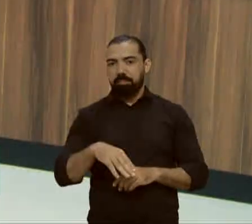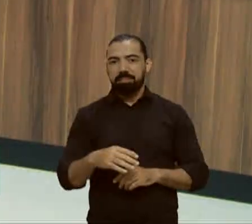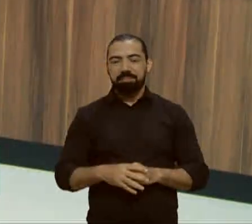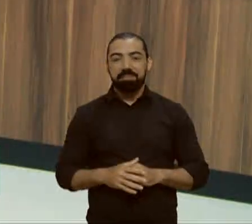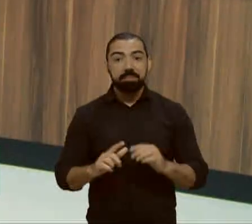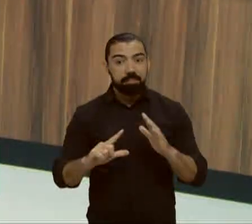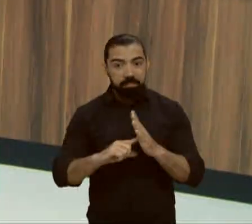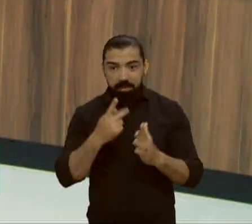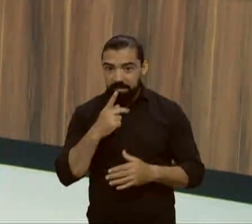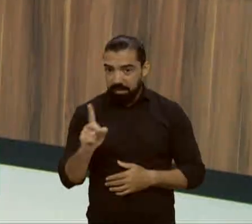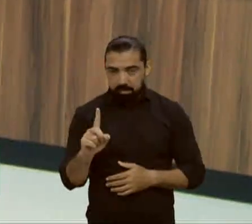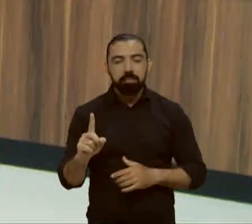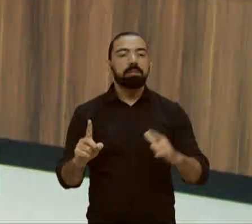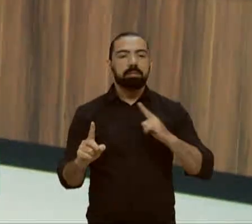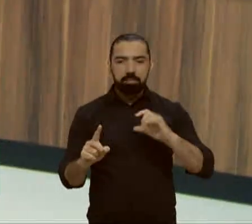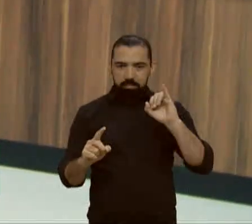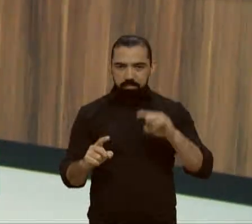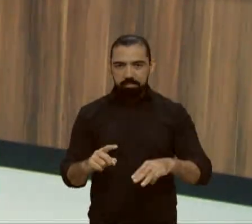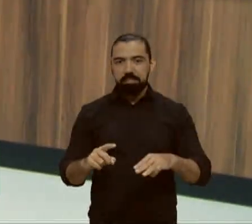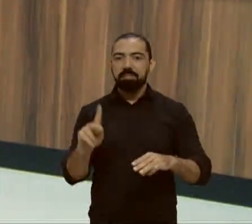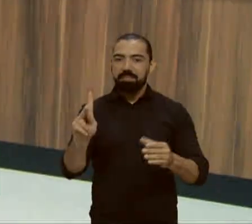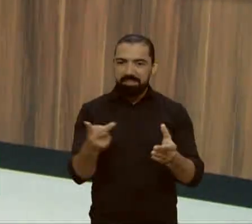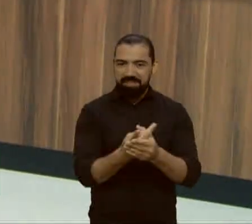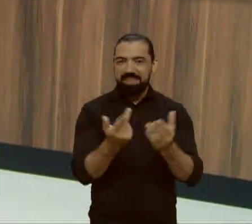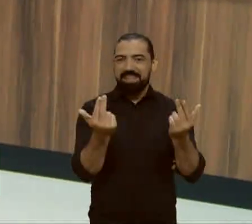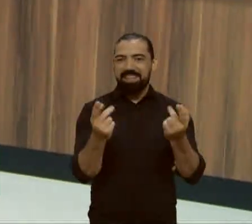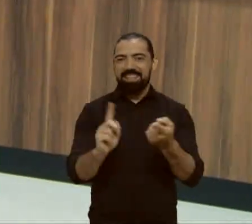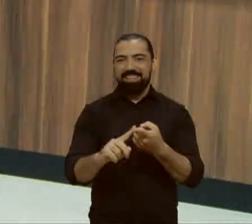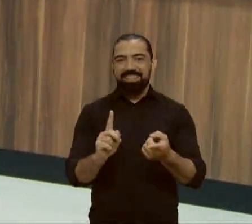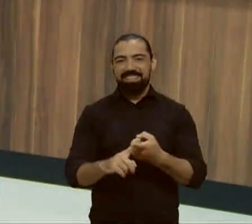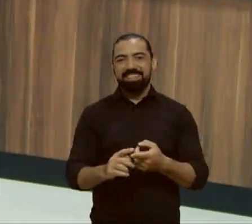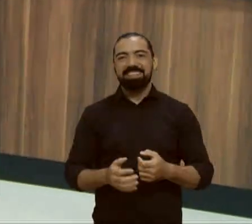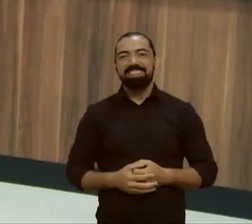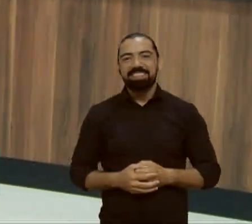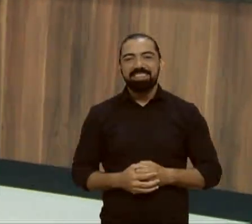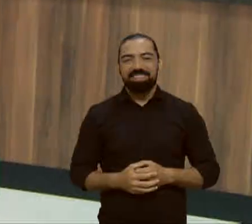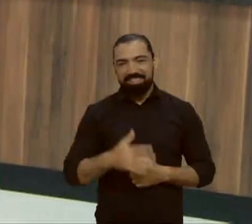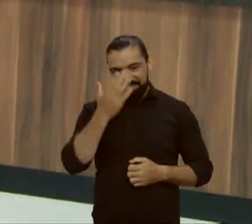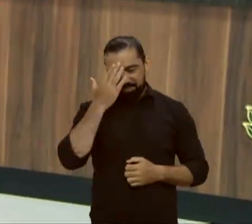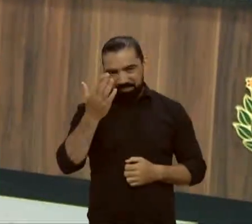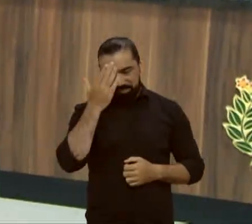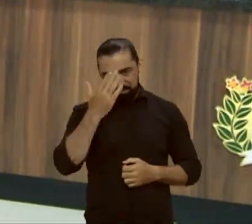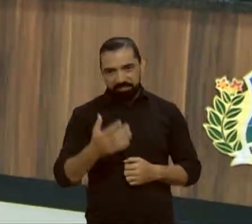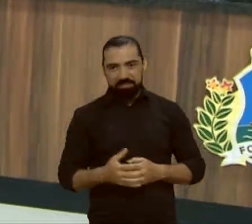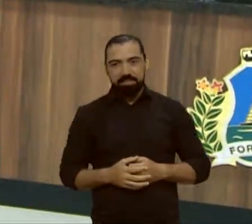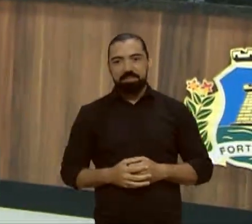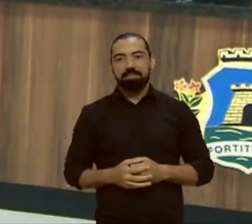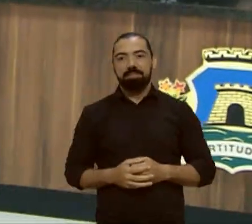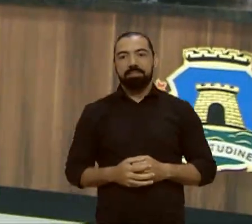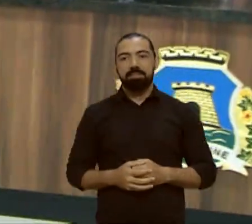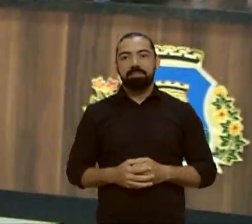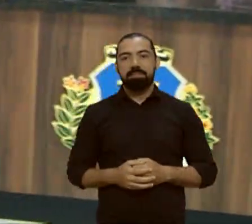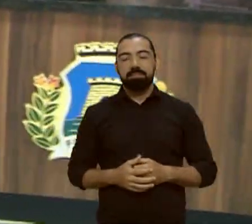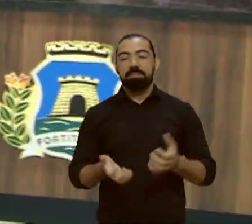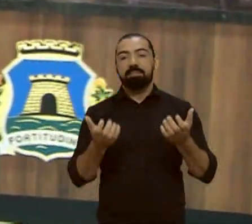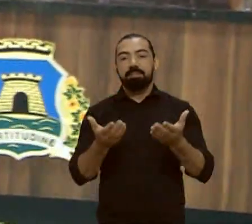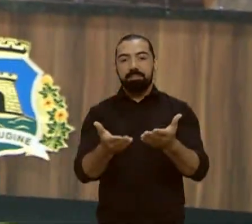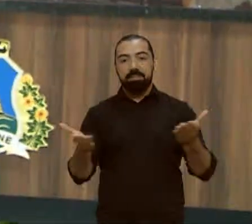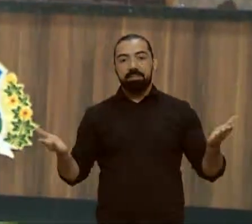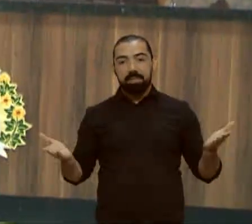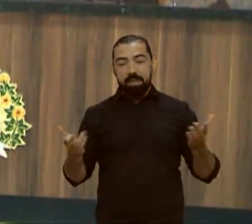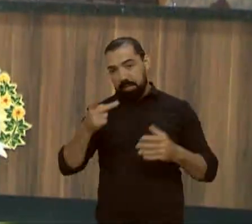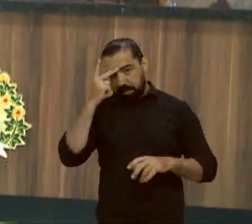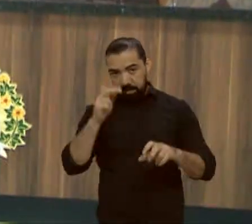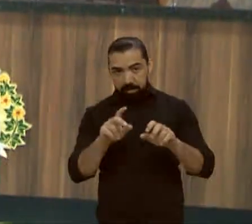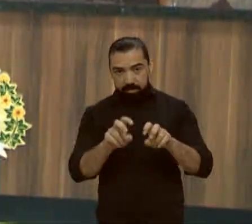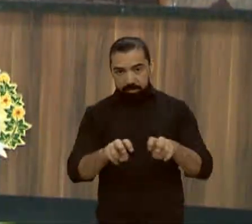disser que não tem, tem sim. Aí você vai procurar o PROCON do mesmo jeito depois. Muito obrigado, tá? Obrigado. Bom, gostaria de passar aqui a palavra para os